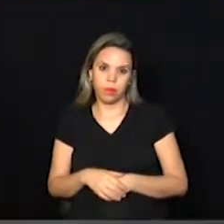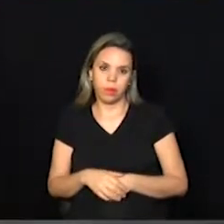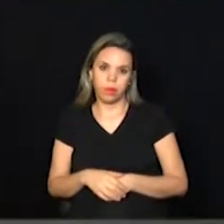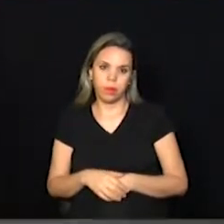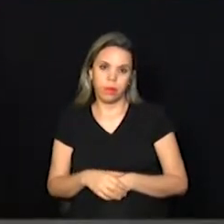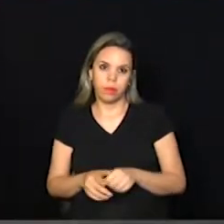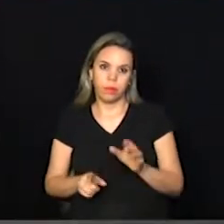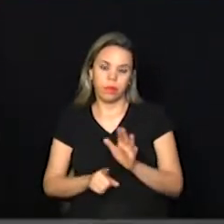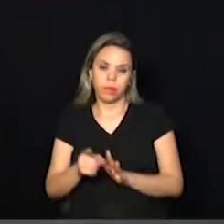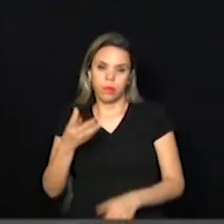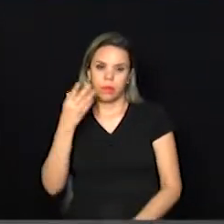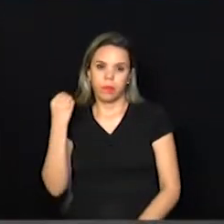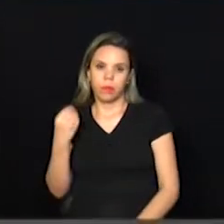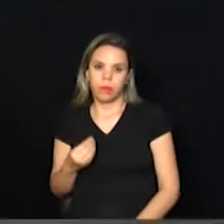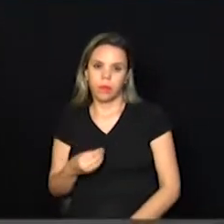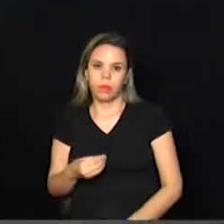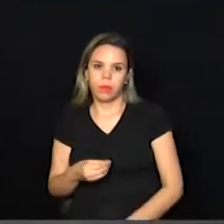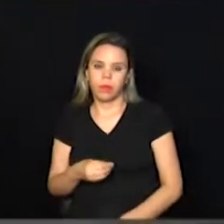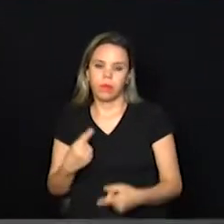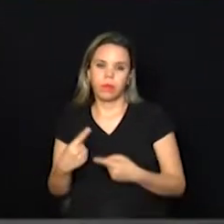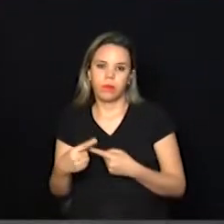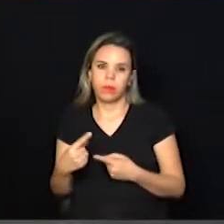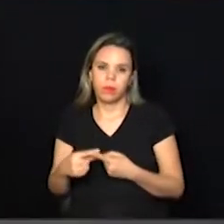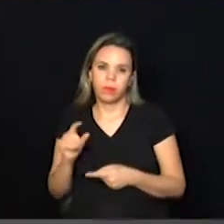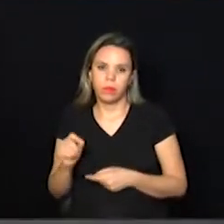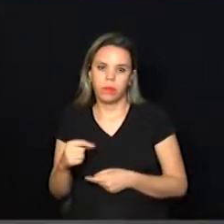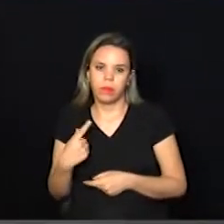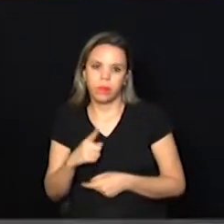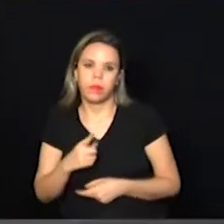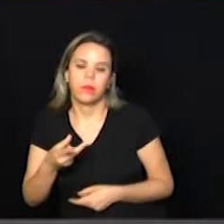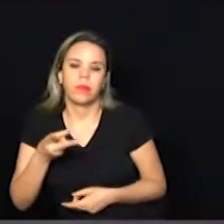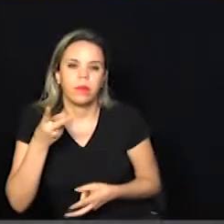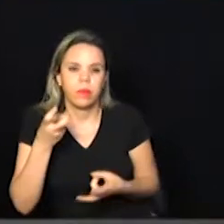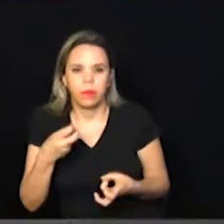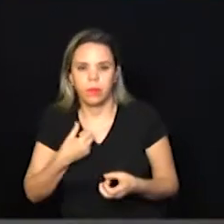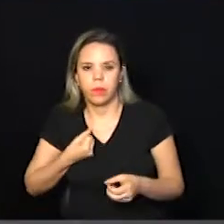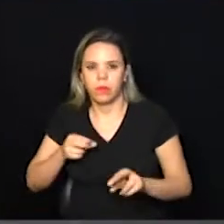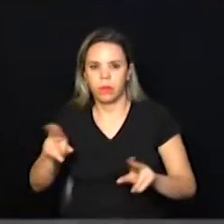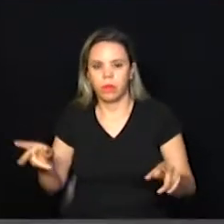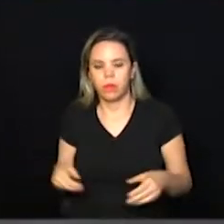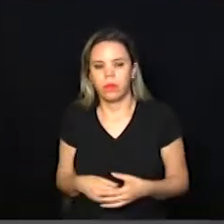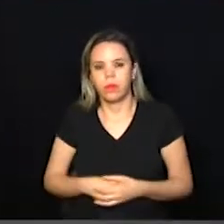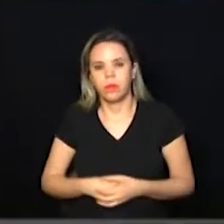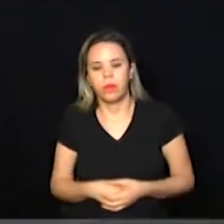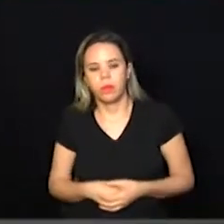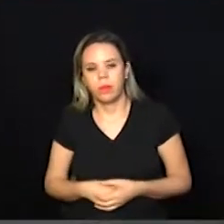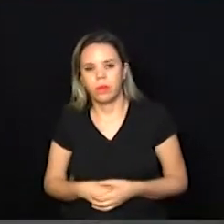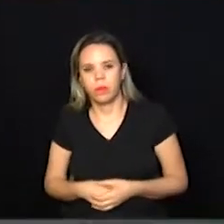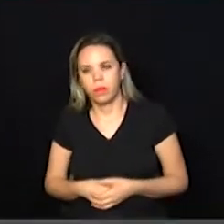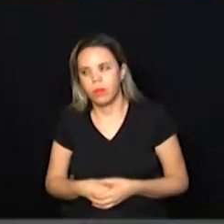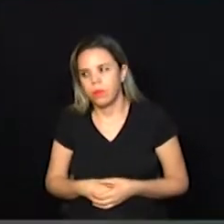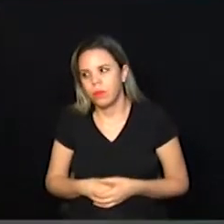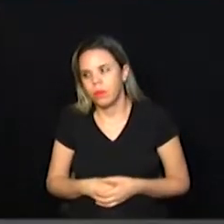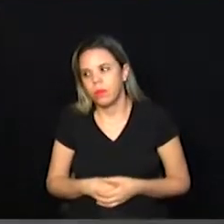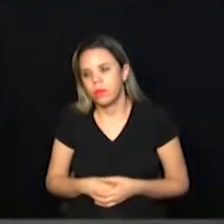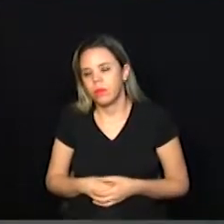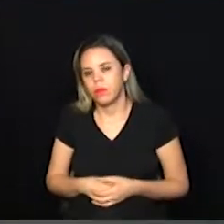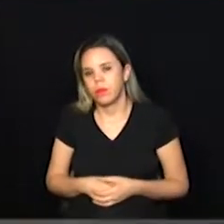pergunta. Acho que ela perguntou por que é que a gente está vendo um número diferente, né? Ela perguntou dos